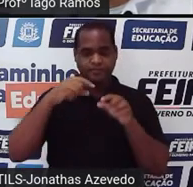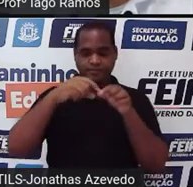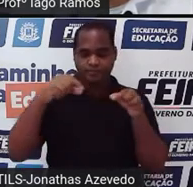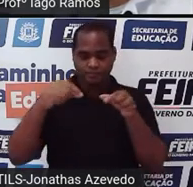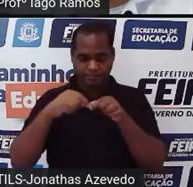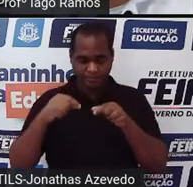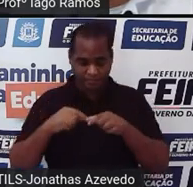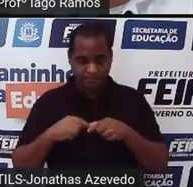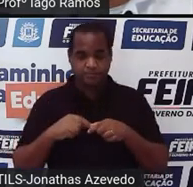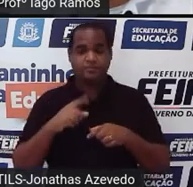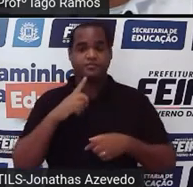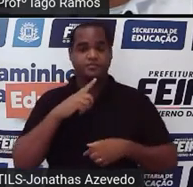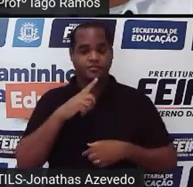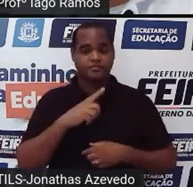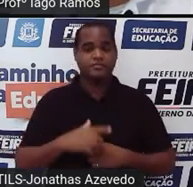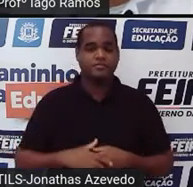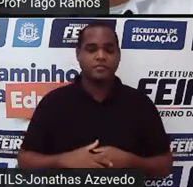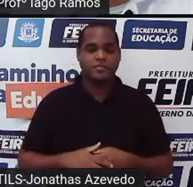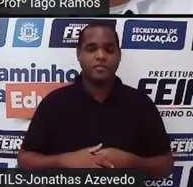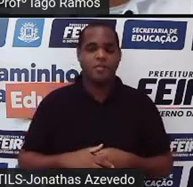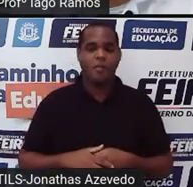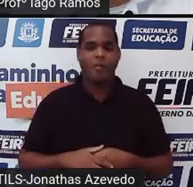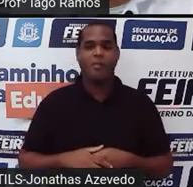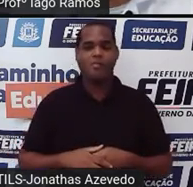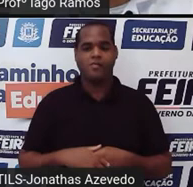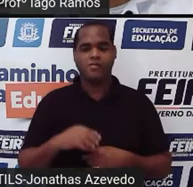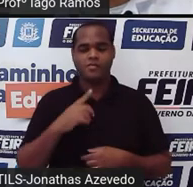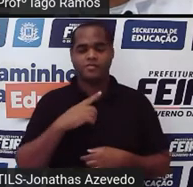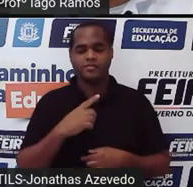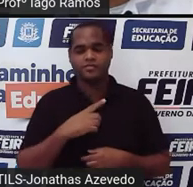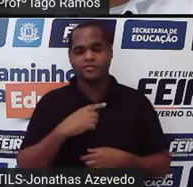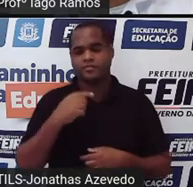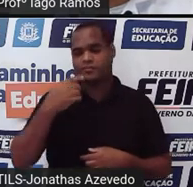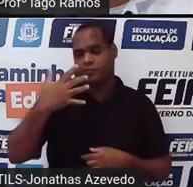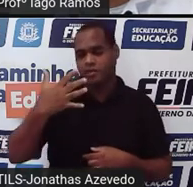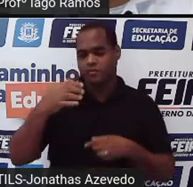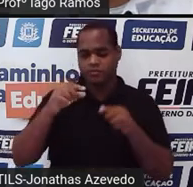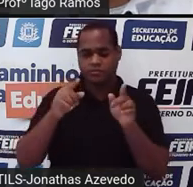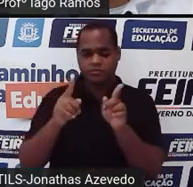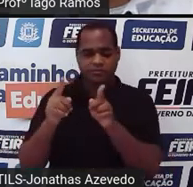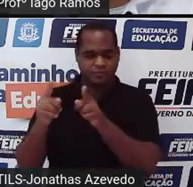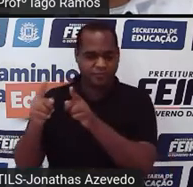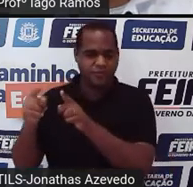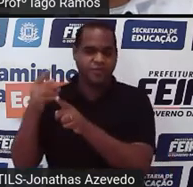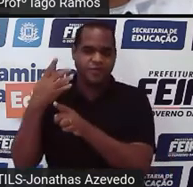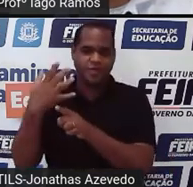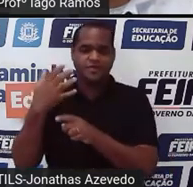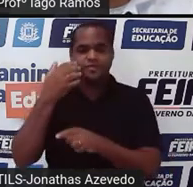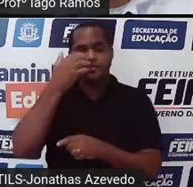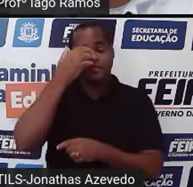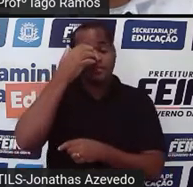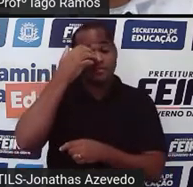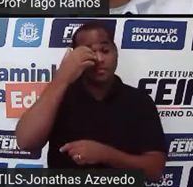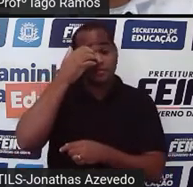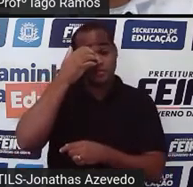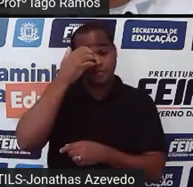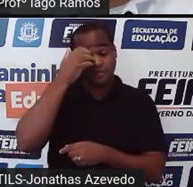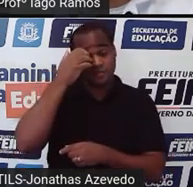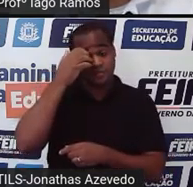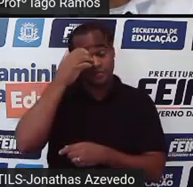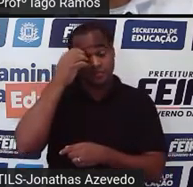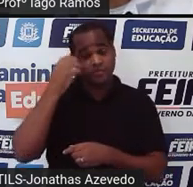duas três e em cada fileira 4 cubinhos um dois três